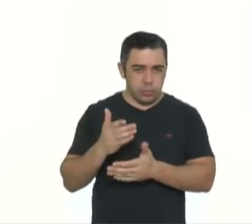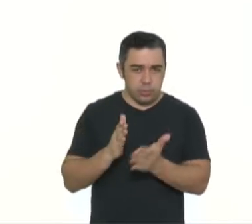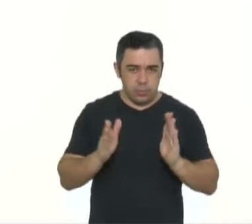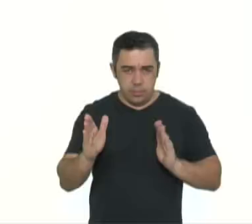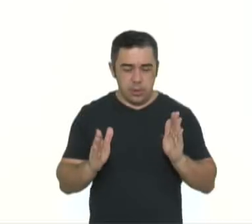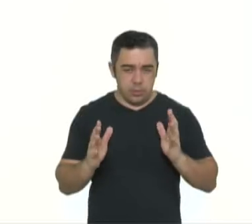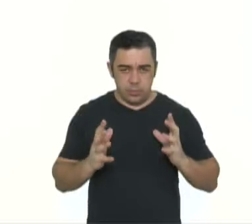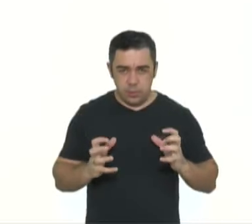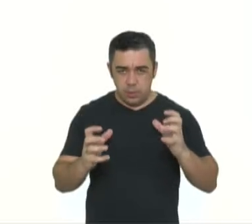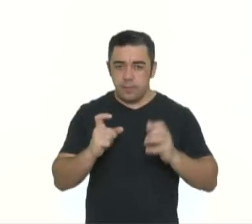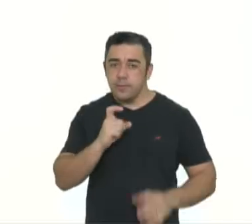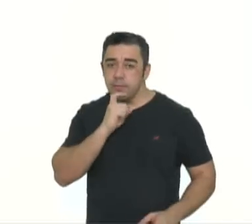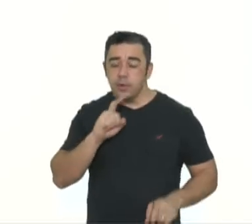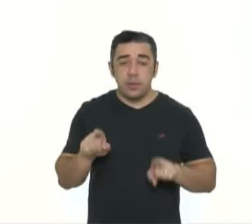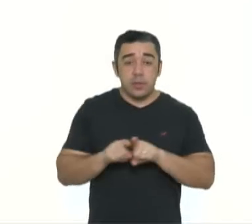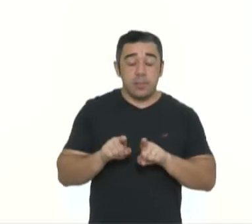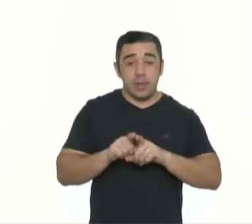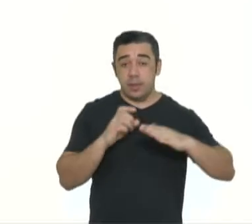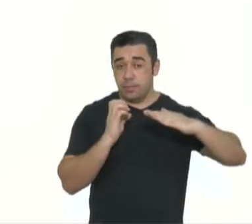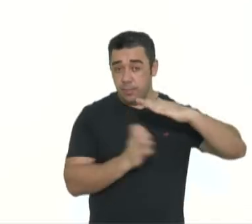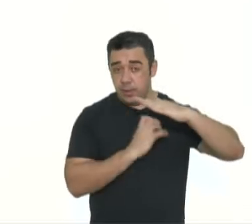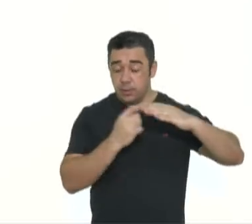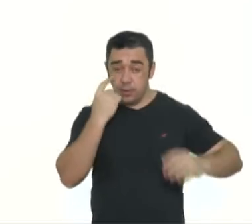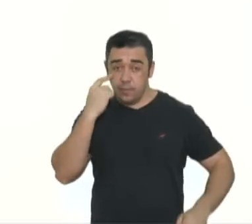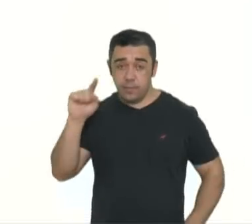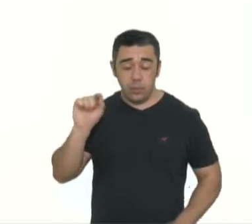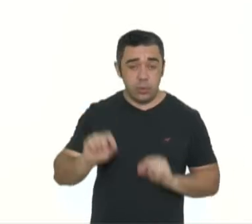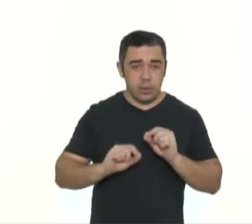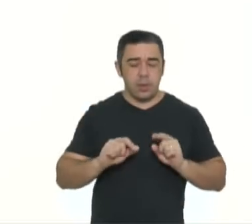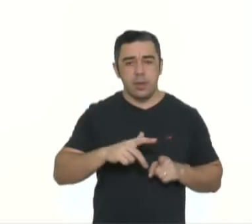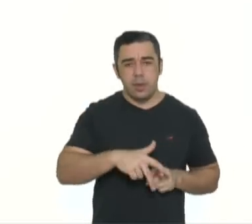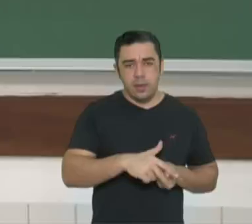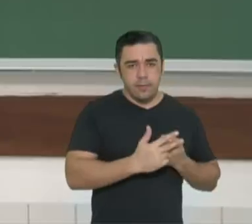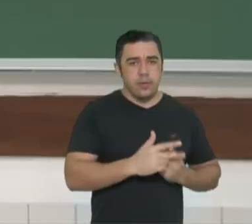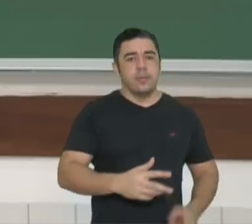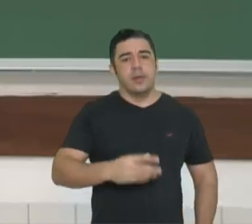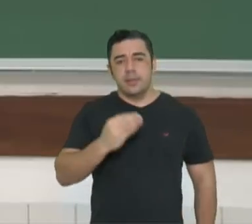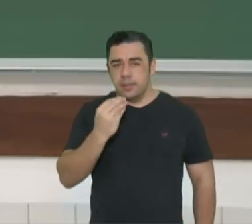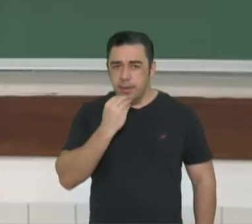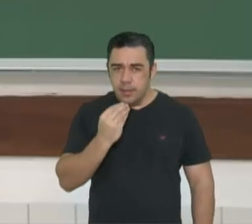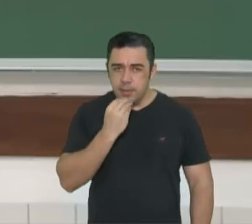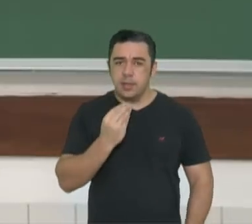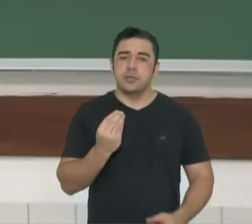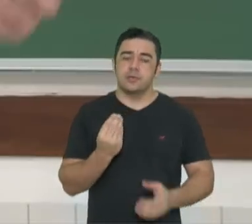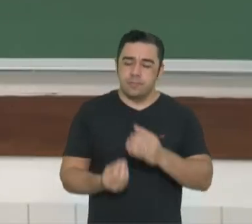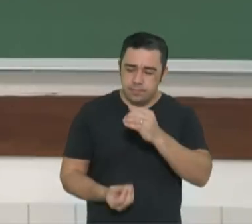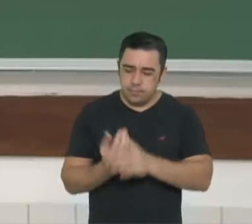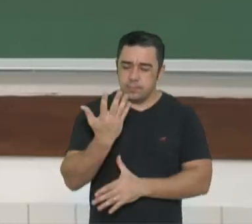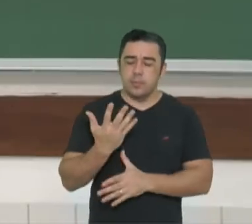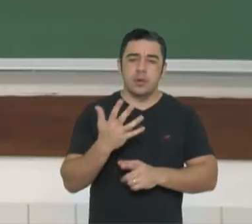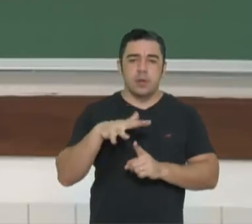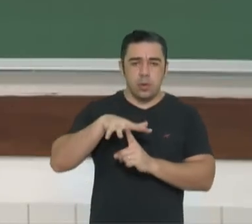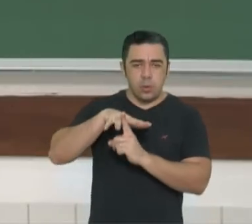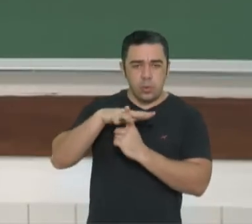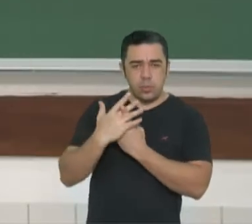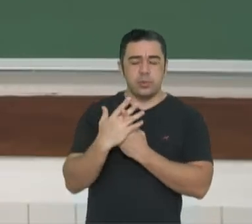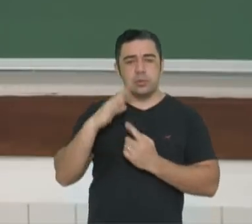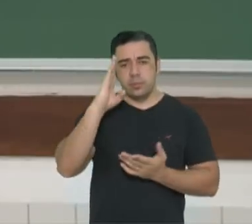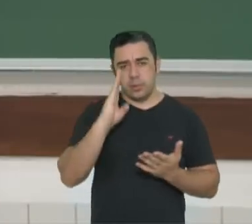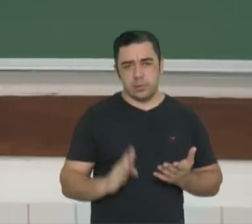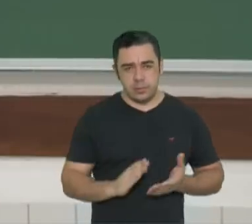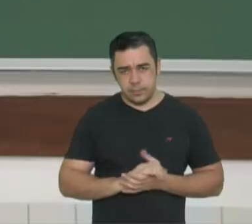e os setores empresariais, que viam as reformas como tentativa de implantar o comunismo no